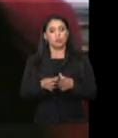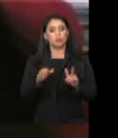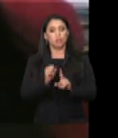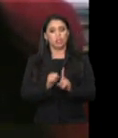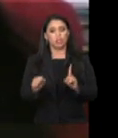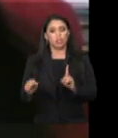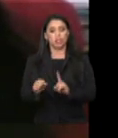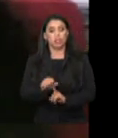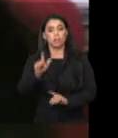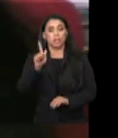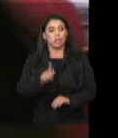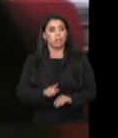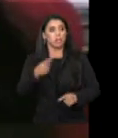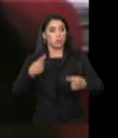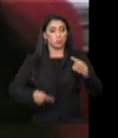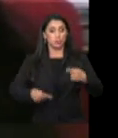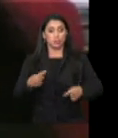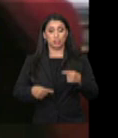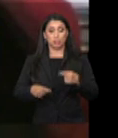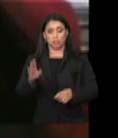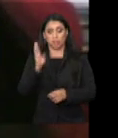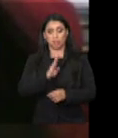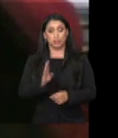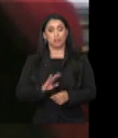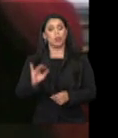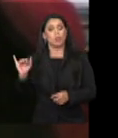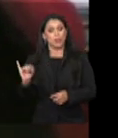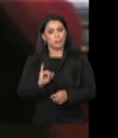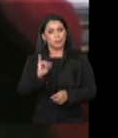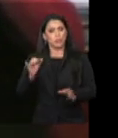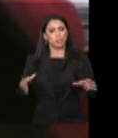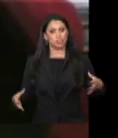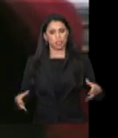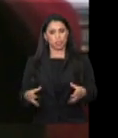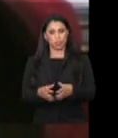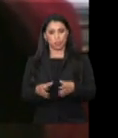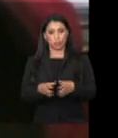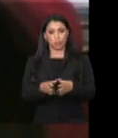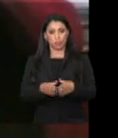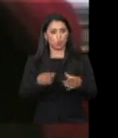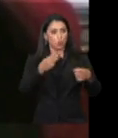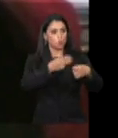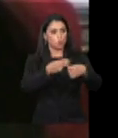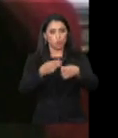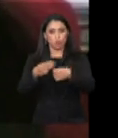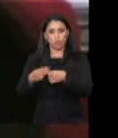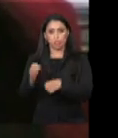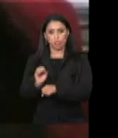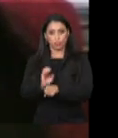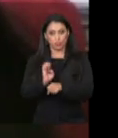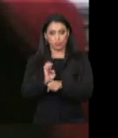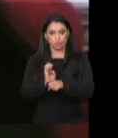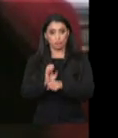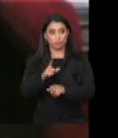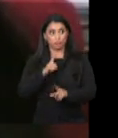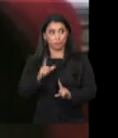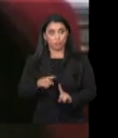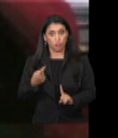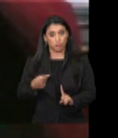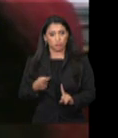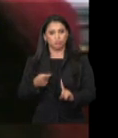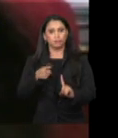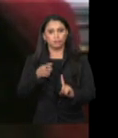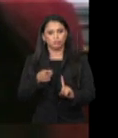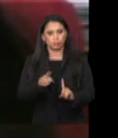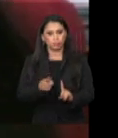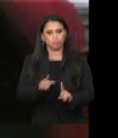da política essencial estruturação desses comitês em todos os municípios e estados temos o desafio de garantir